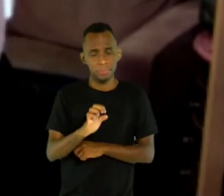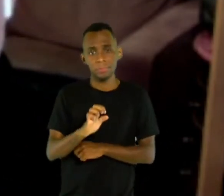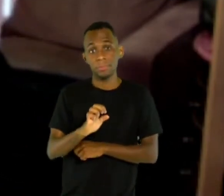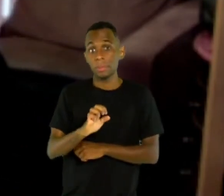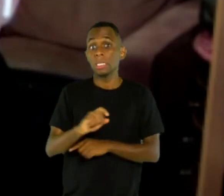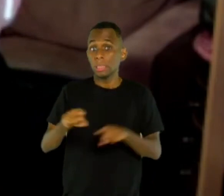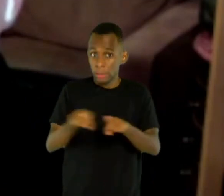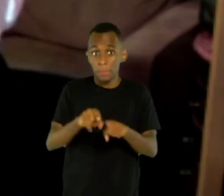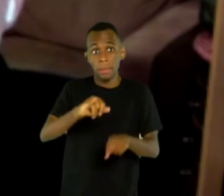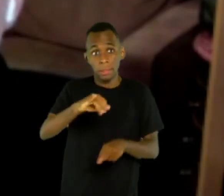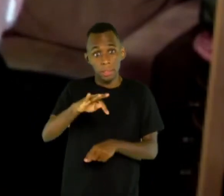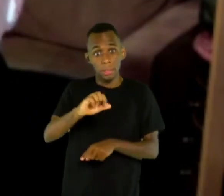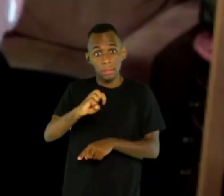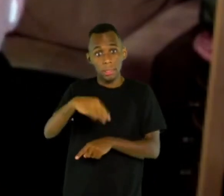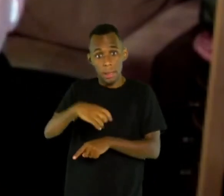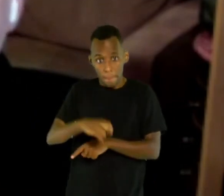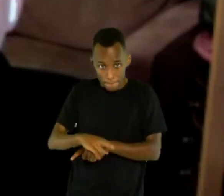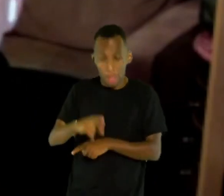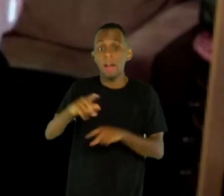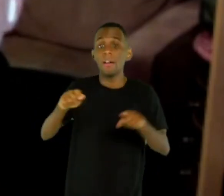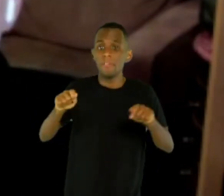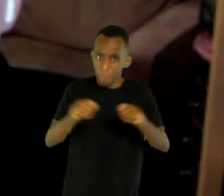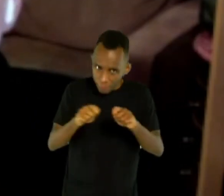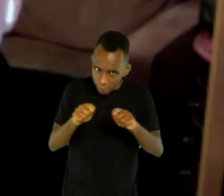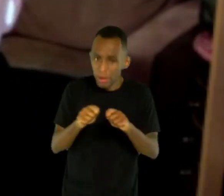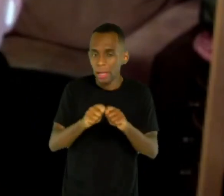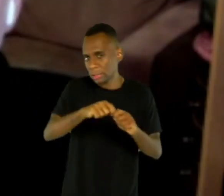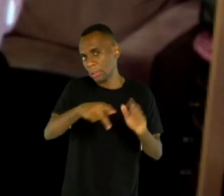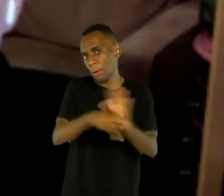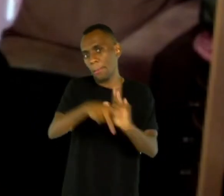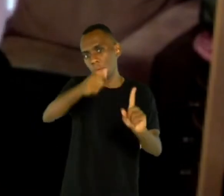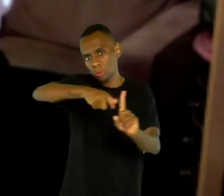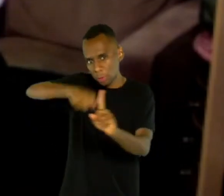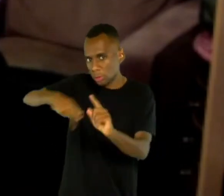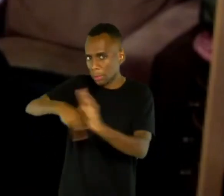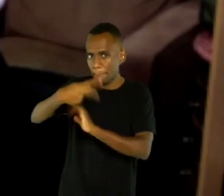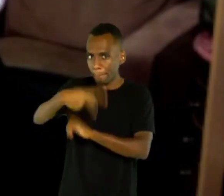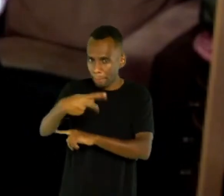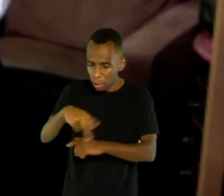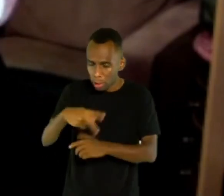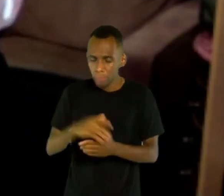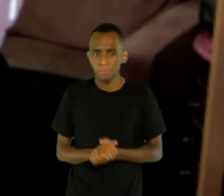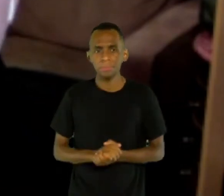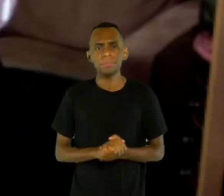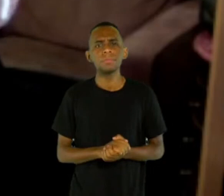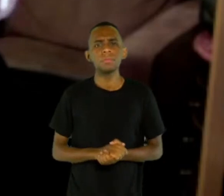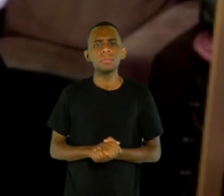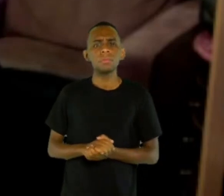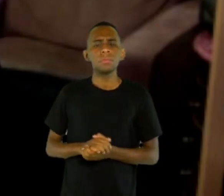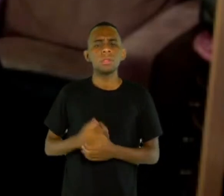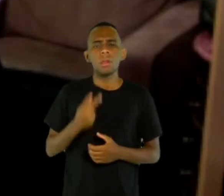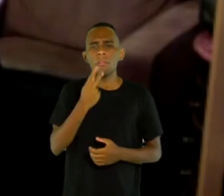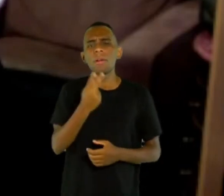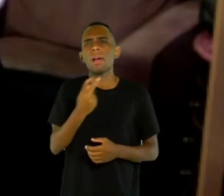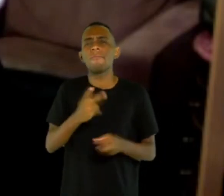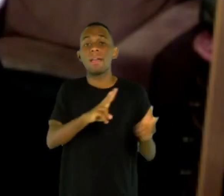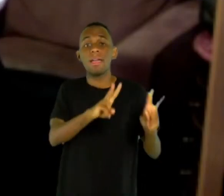bem com as personagens dele, no caso de Clarice, eu falava da relação de uma mãe com uma